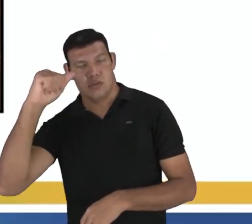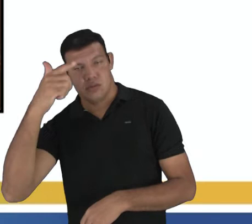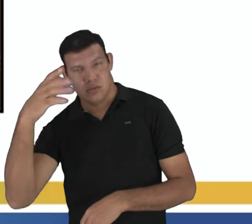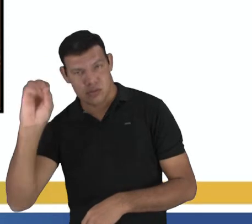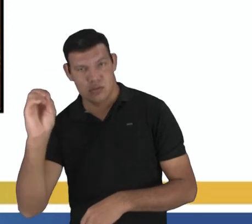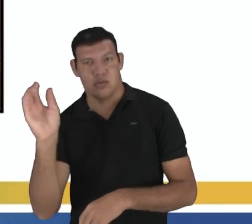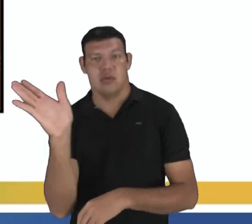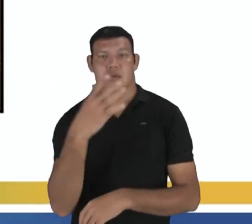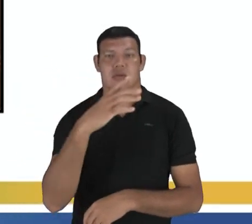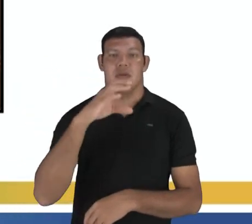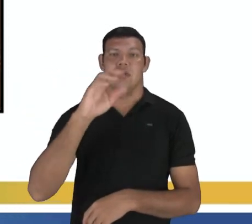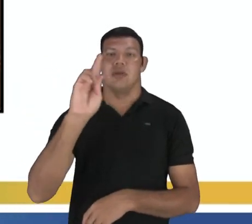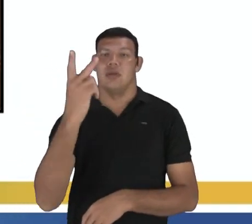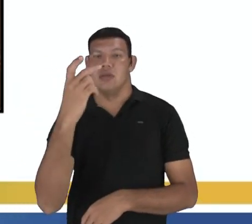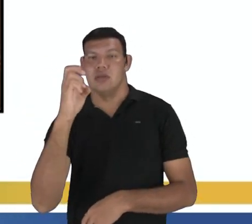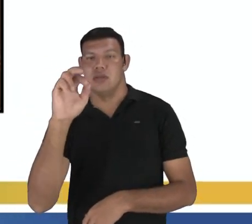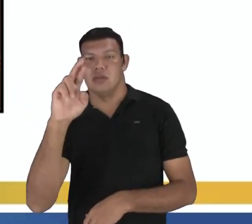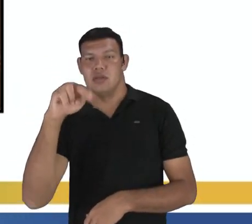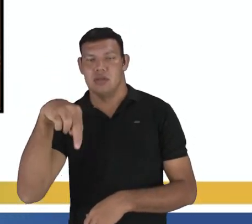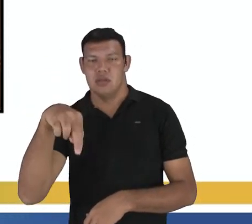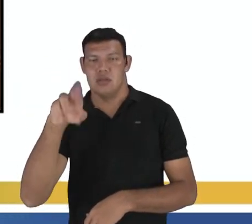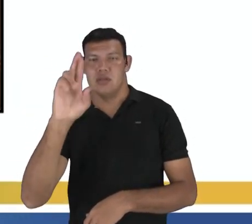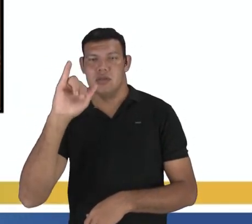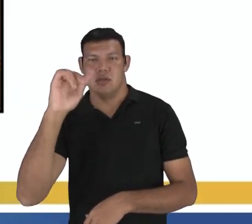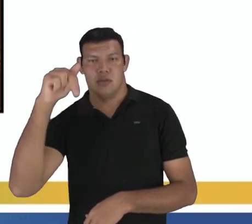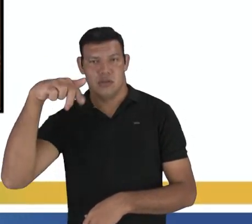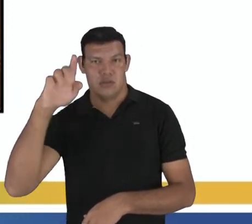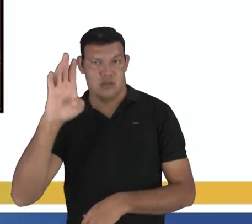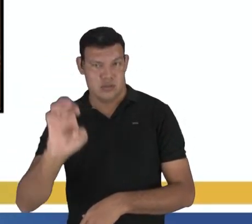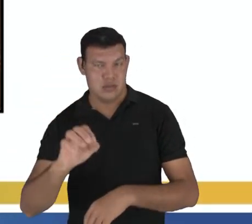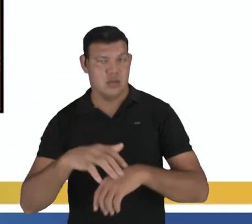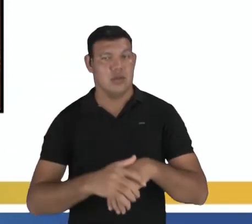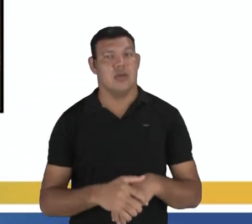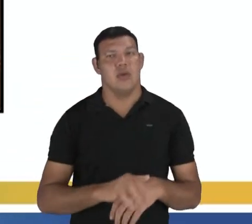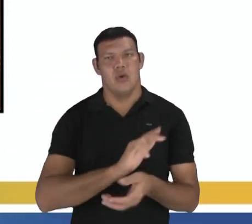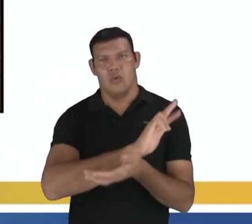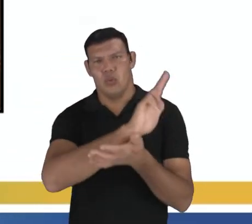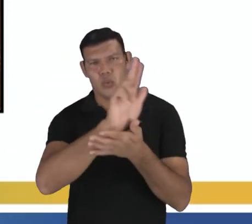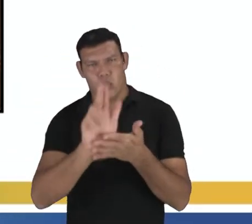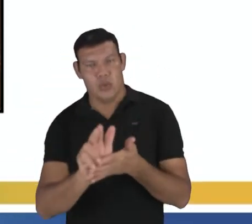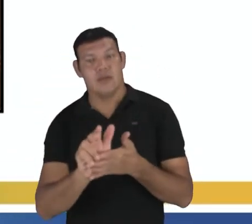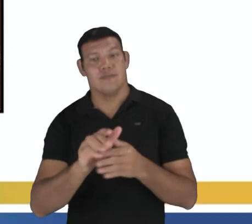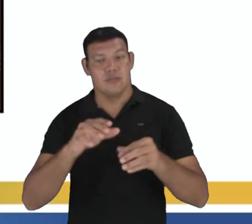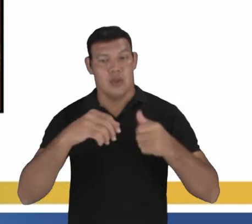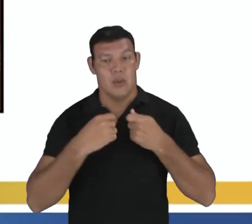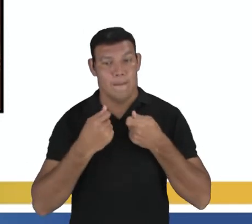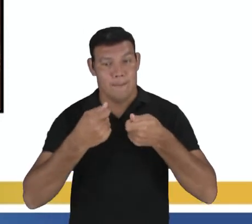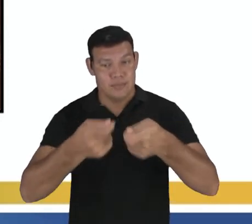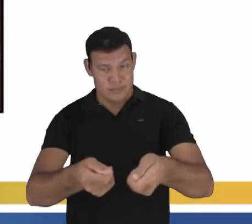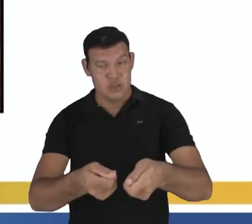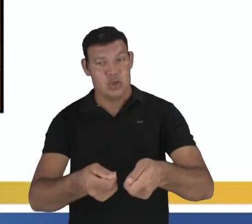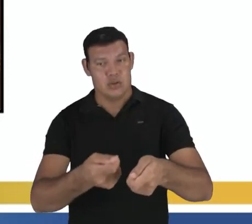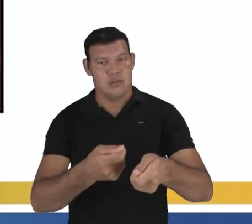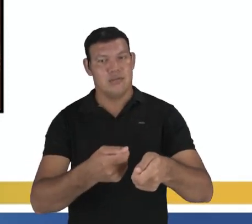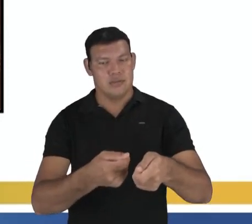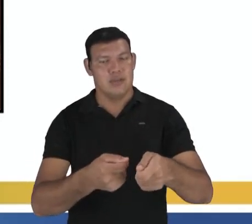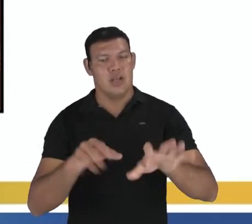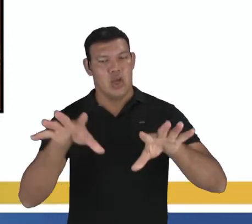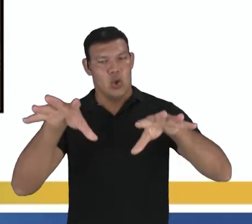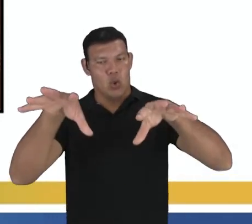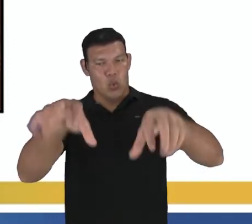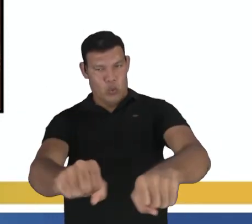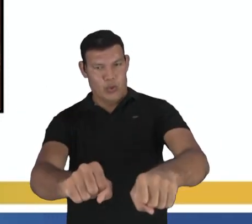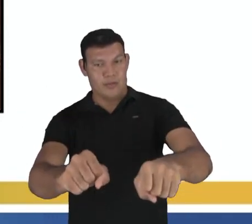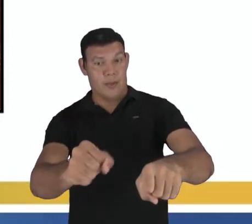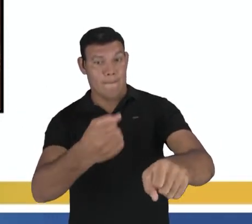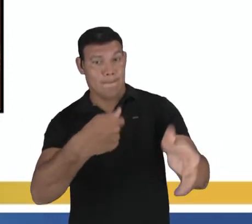aí essas possessões portuguesas, então, né, as terras elas passam então à Espanha, tá, pessoal? Um